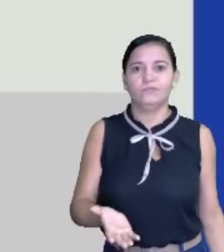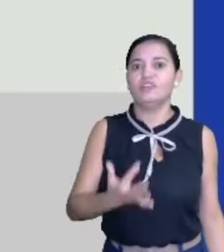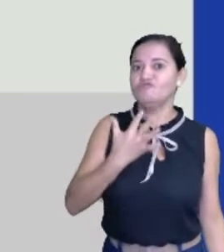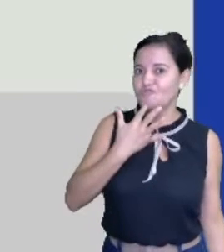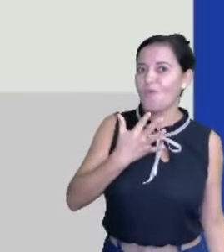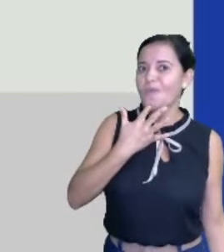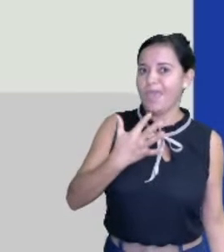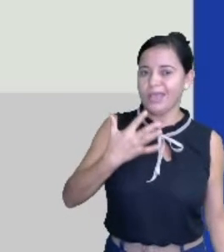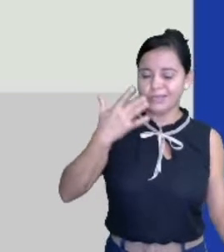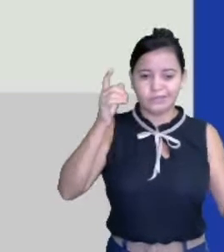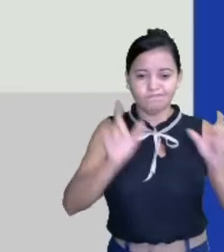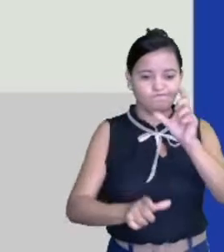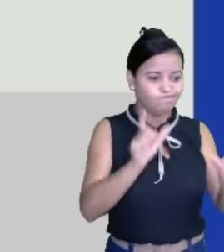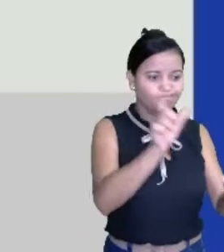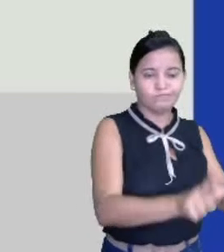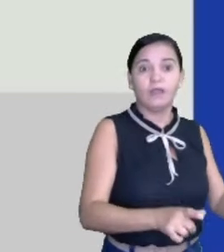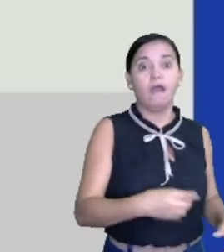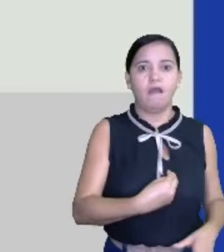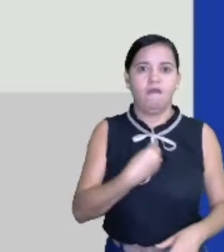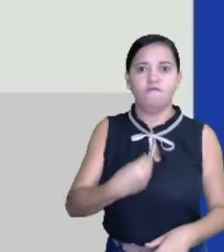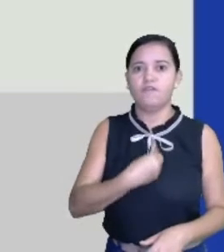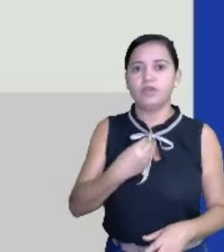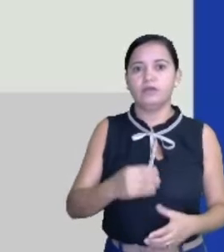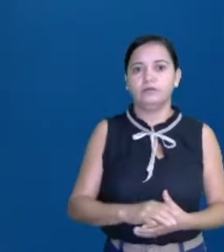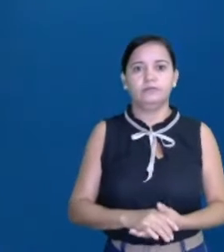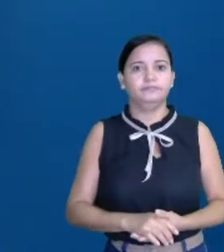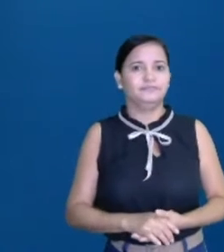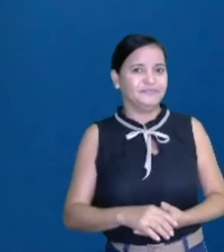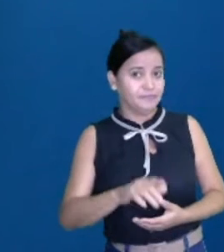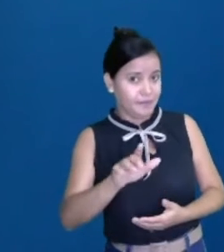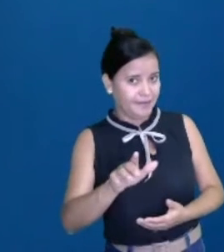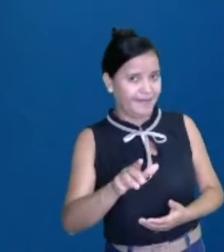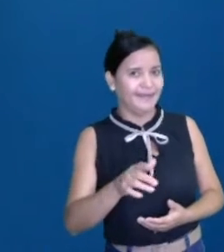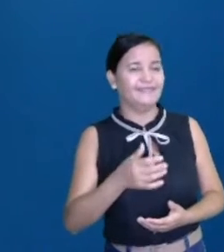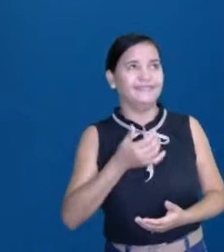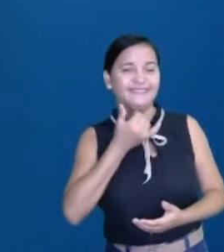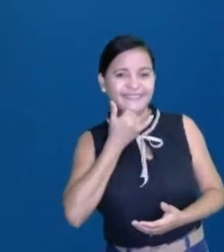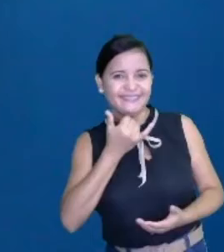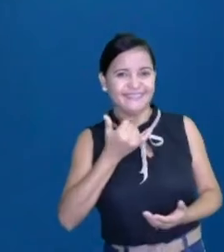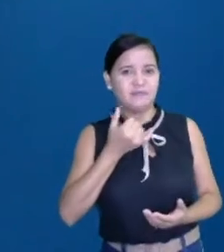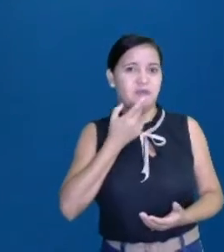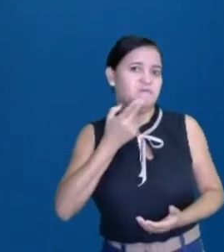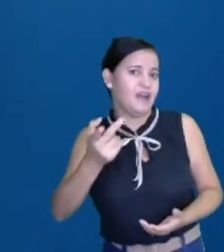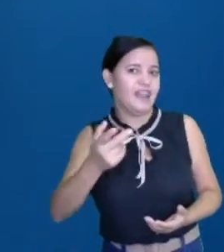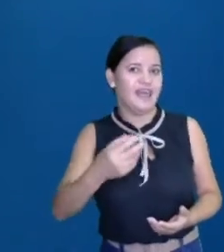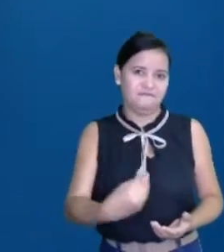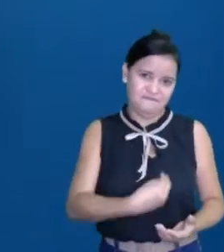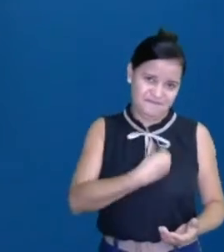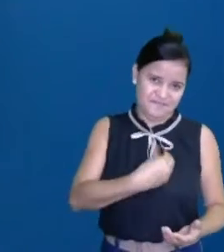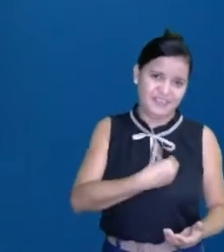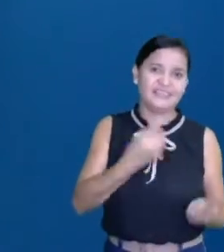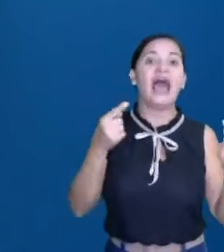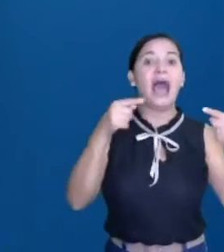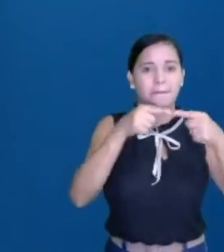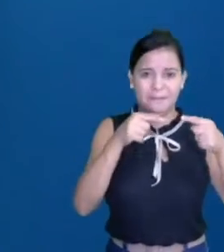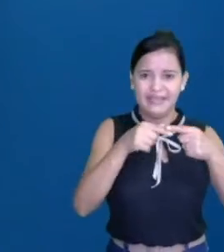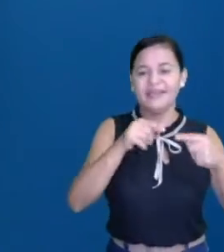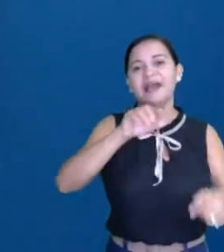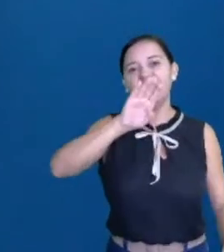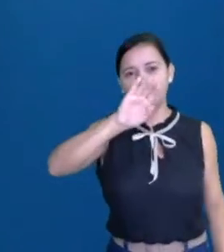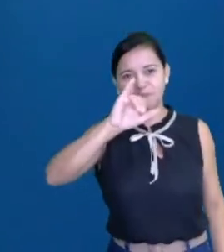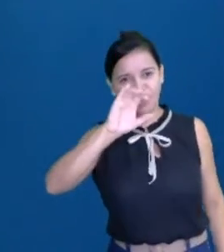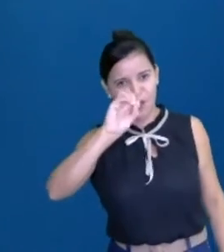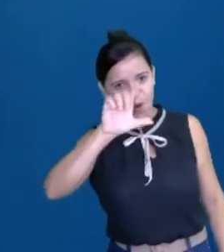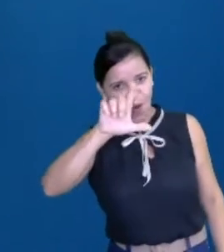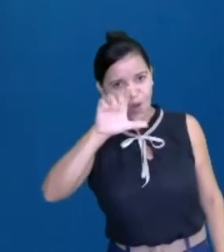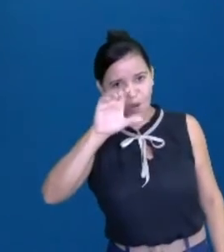conhece, né? E aqui peço até perdão a vocês pela minha redundância, né? Para a vida biológica. Se eu estou falando de vida, automaticamente a gente subentende